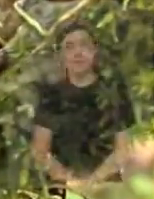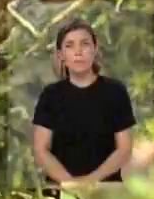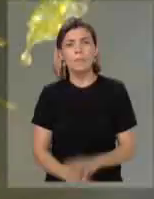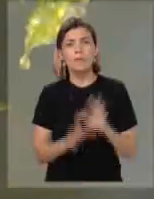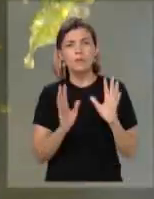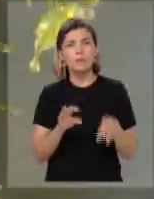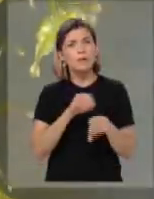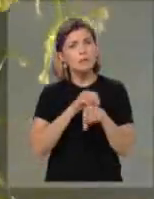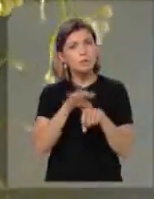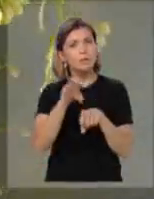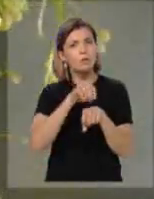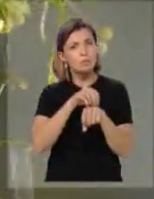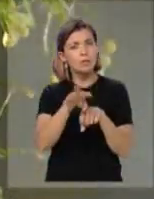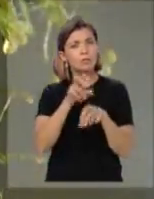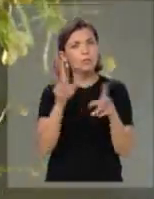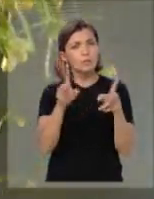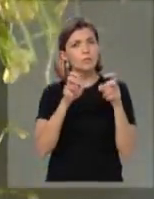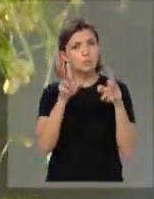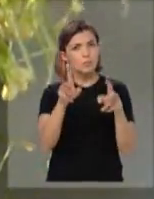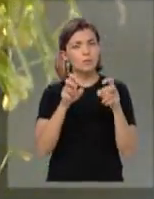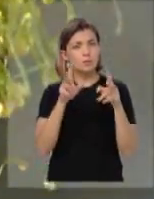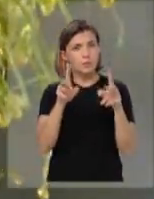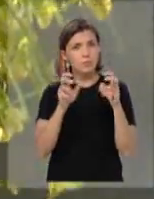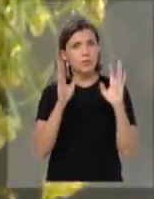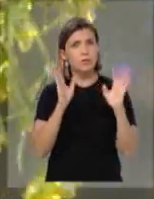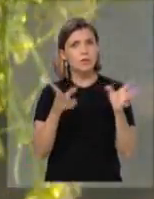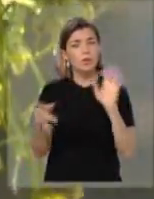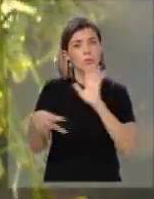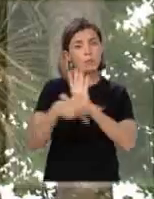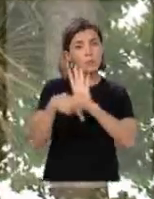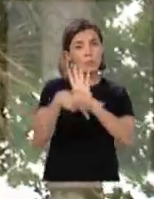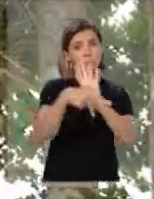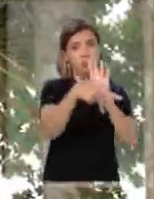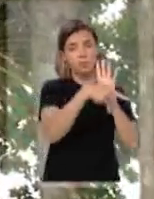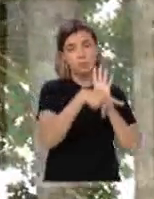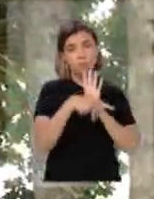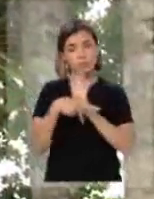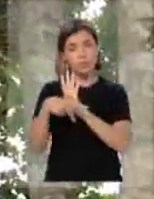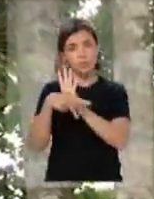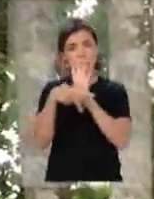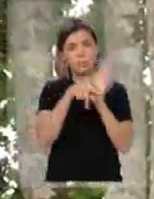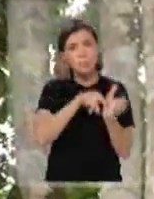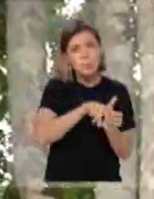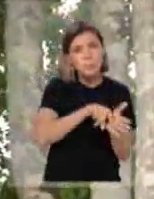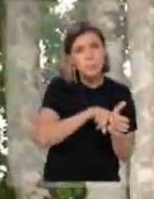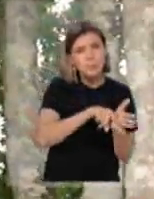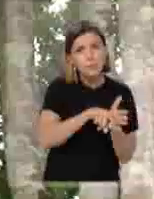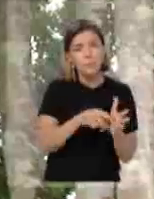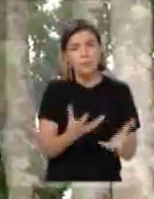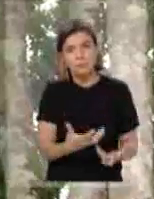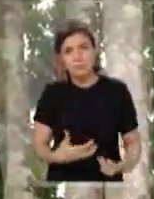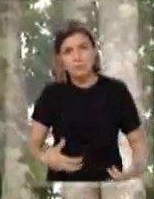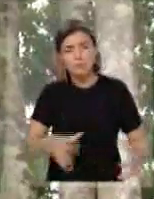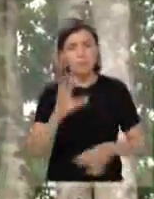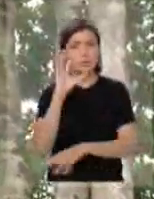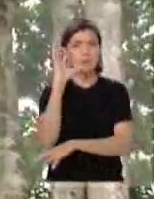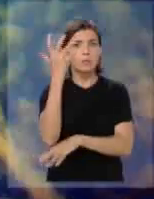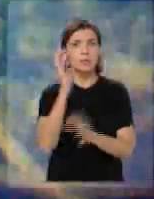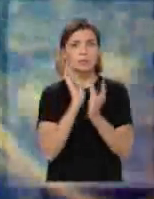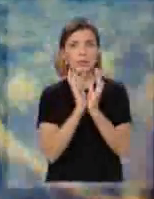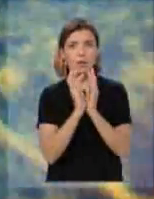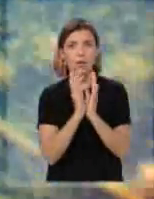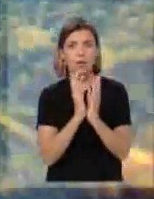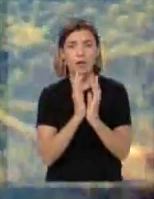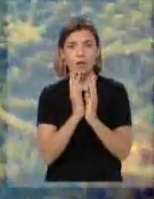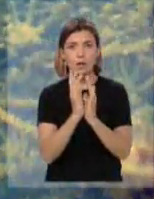Com todas essas informações, dá para perceber que são as características próprias de cada um que tornam as plantas,